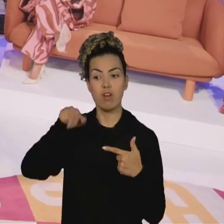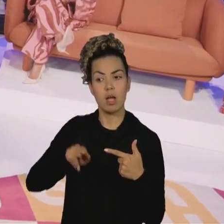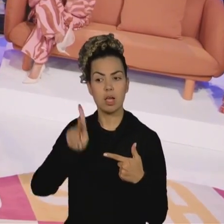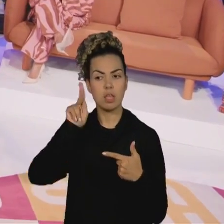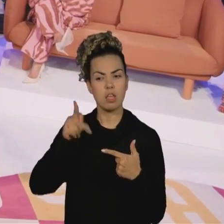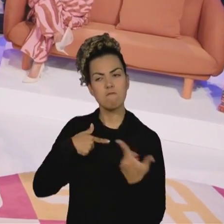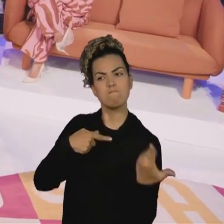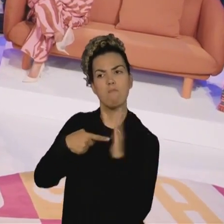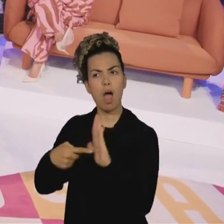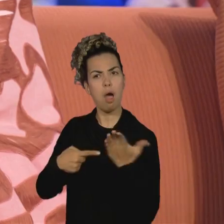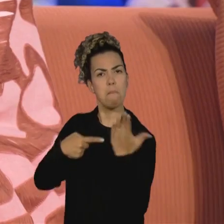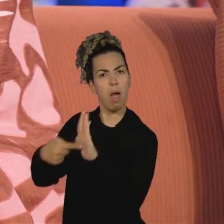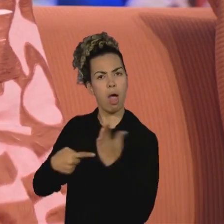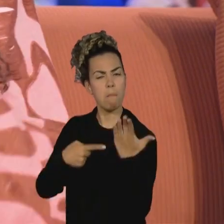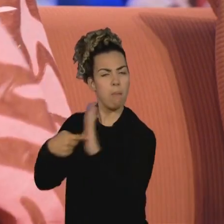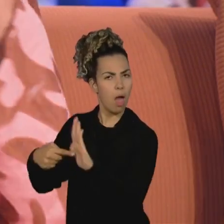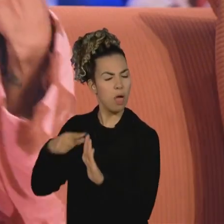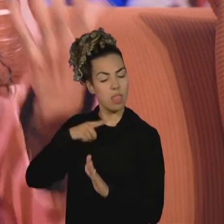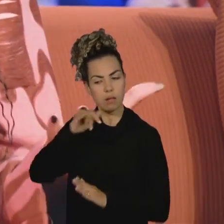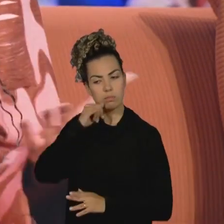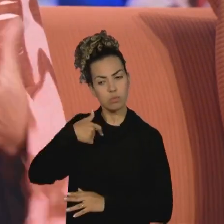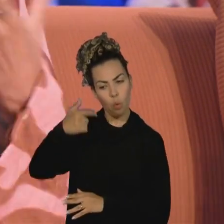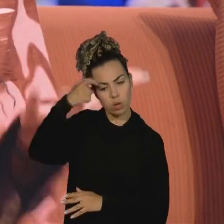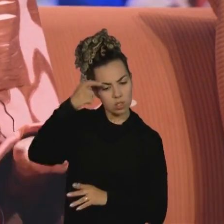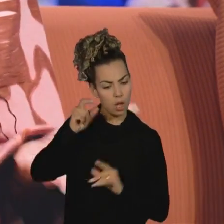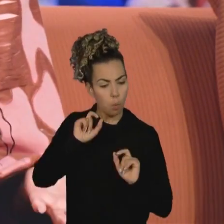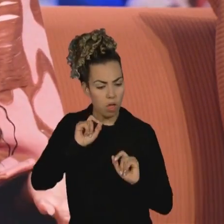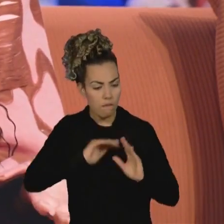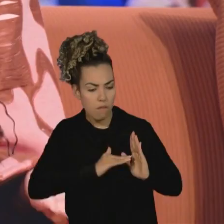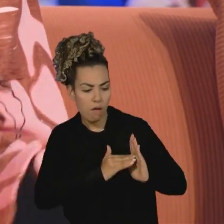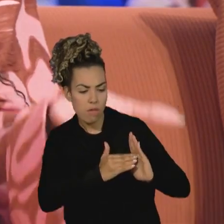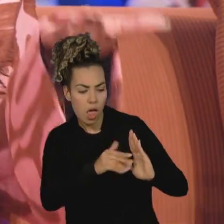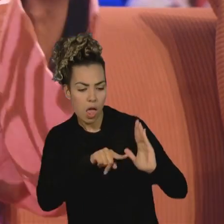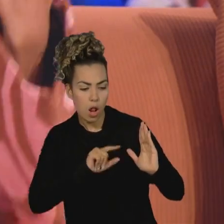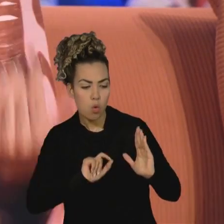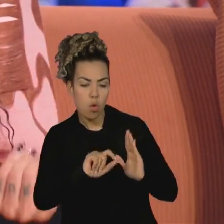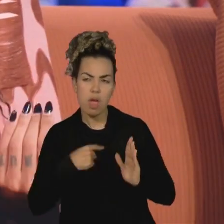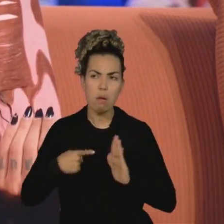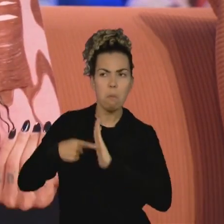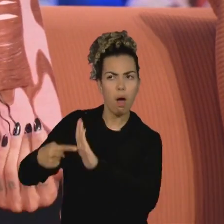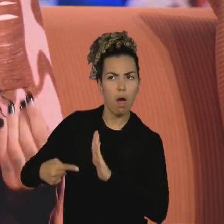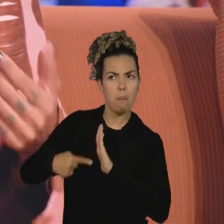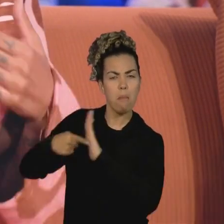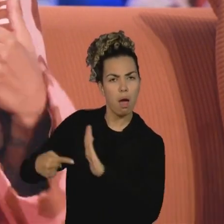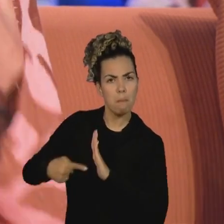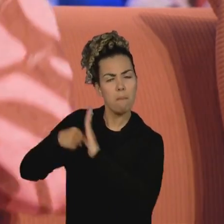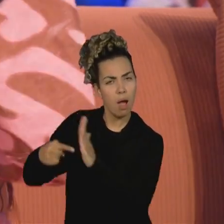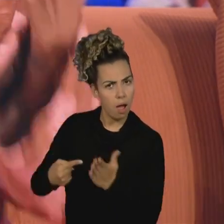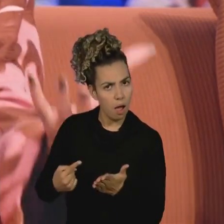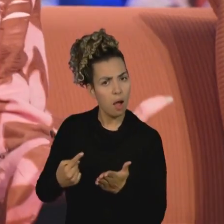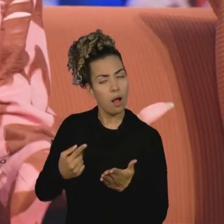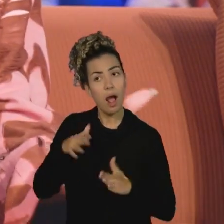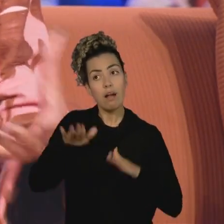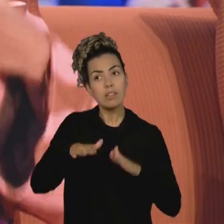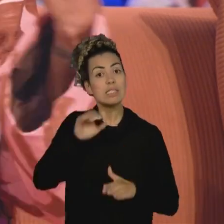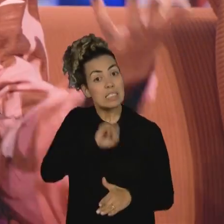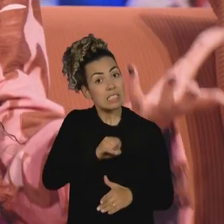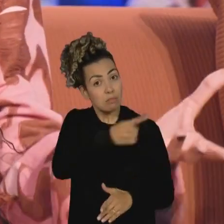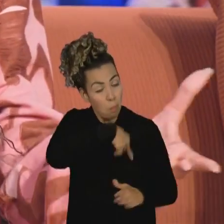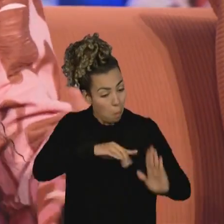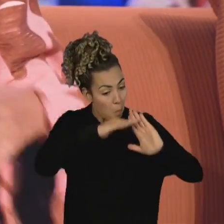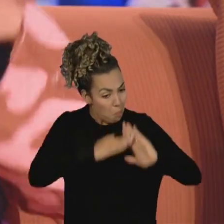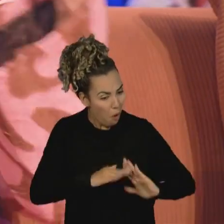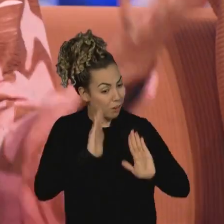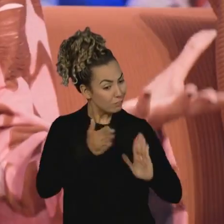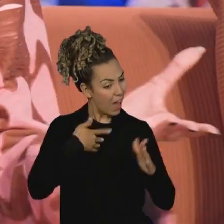vivências dentro da favela, né? Que muitas vezes quem é de lá se identifica e quem não é da favela acaba tendo uma visão do que